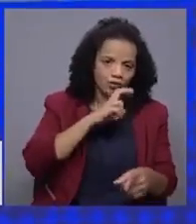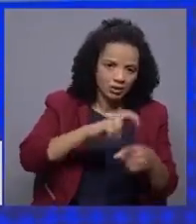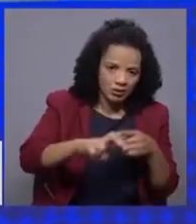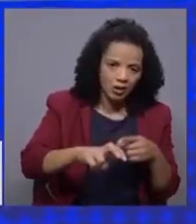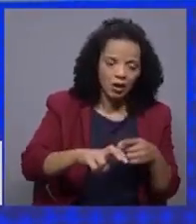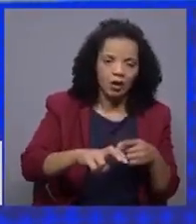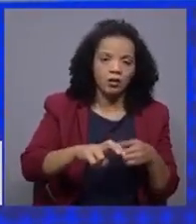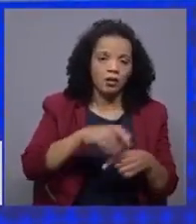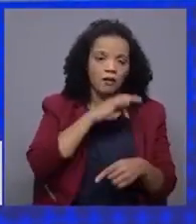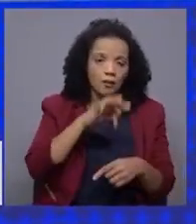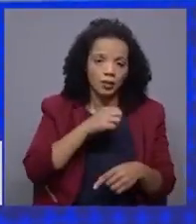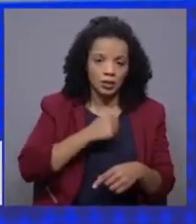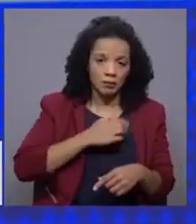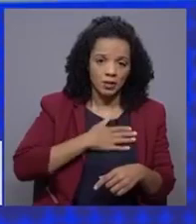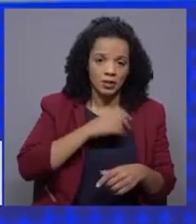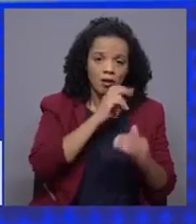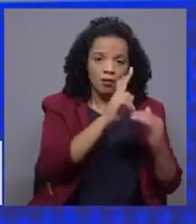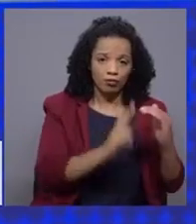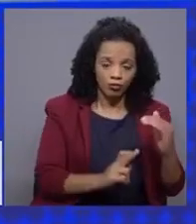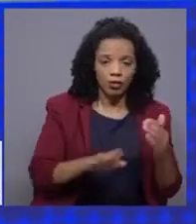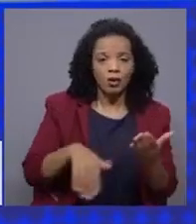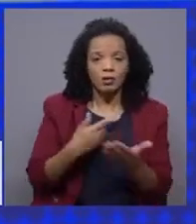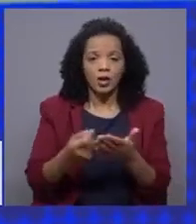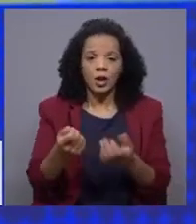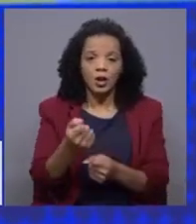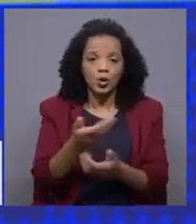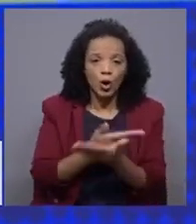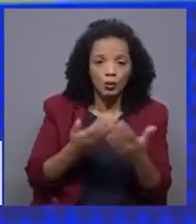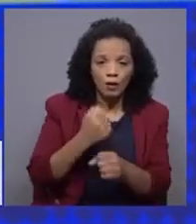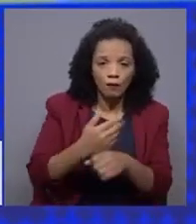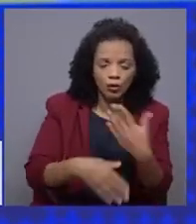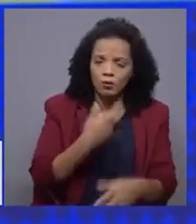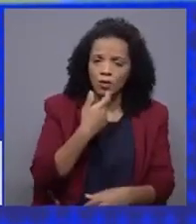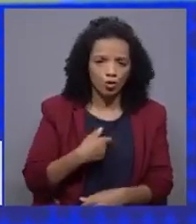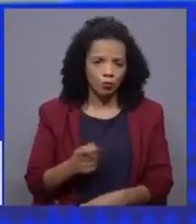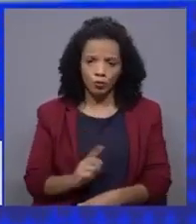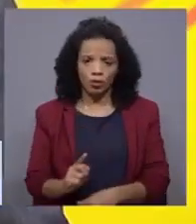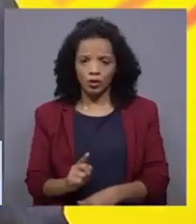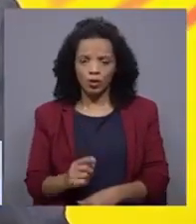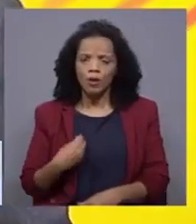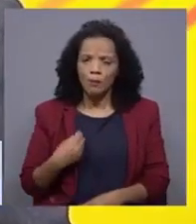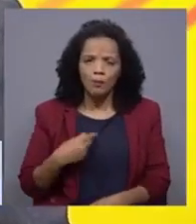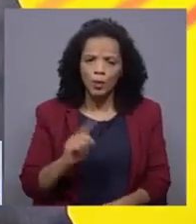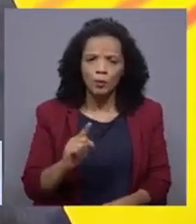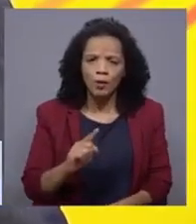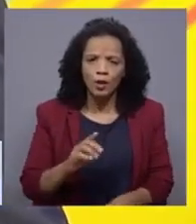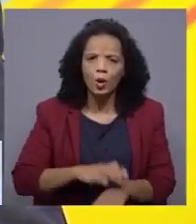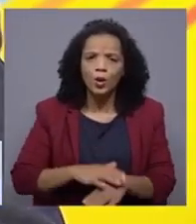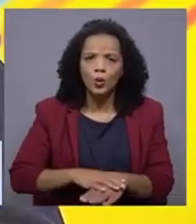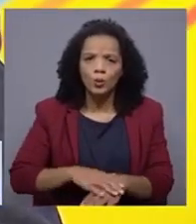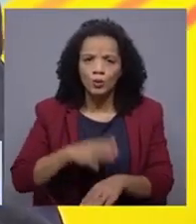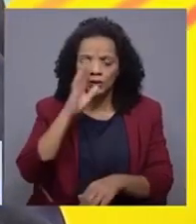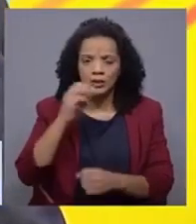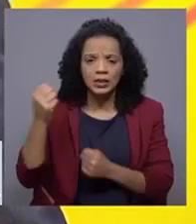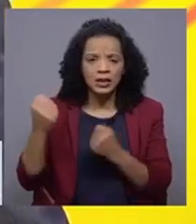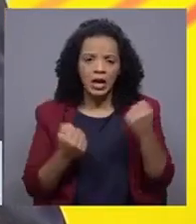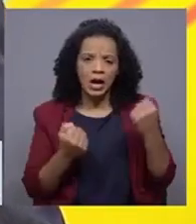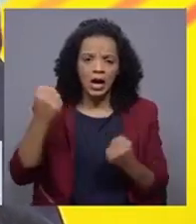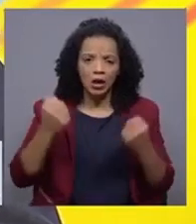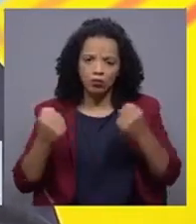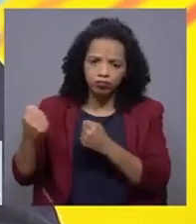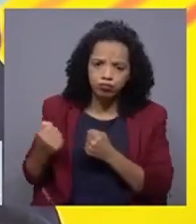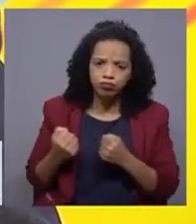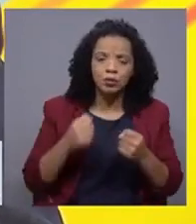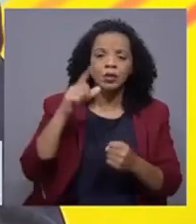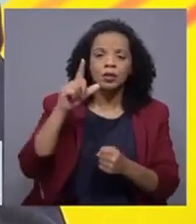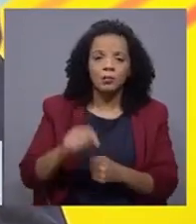eletricidade, às famílias e às empresas e colocar a nossa economia a funcionar. Mas ainda e aumentar não se responde só isto. Não está preocupado com a maior utilização do carro e com a ausência